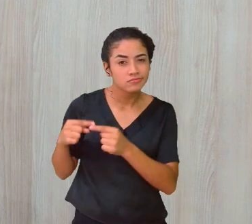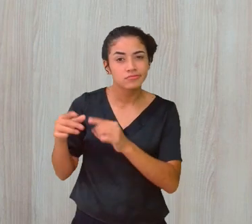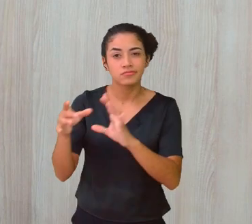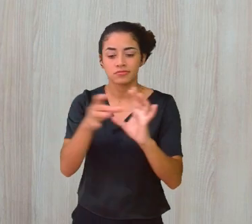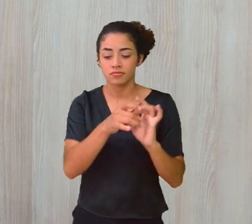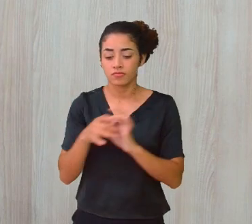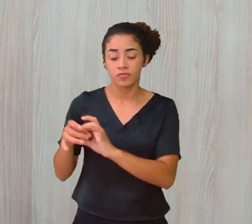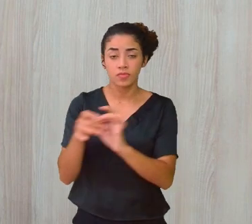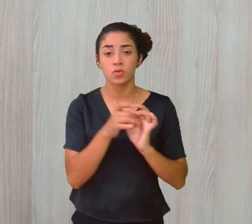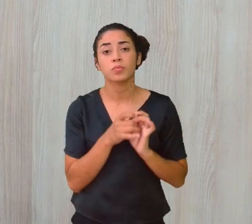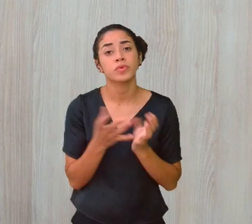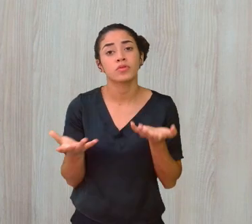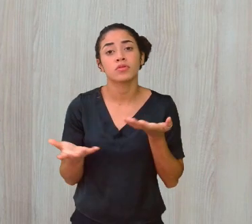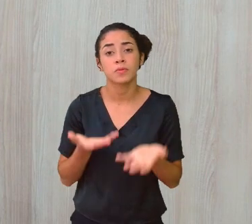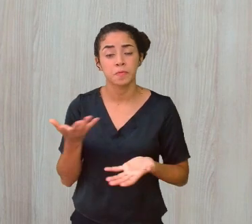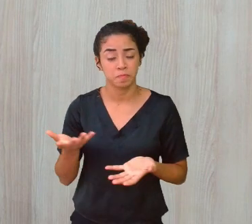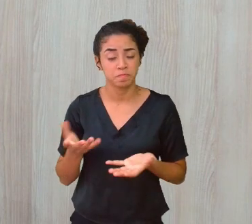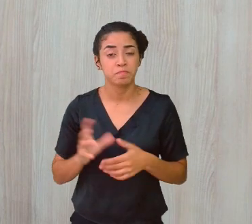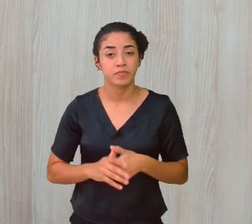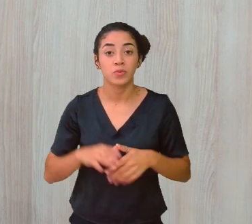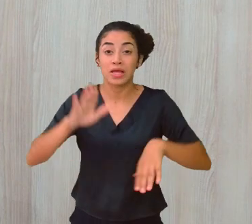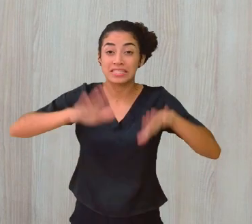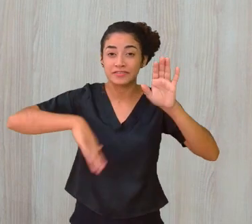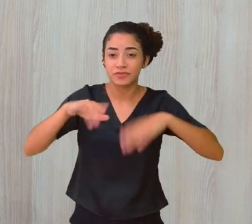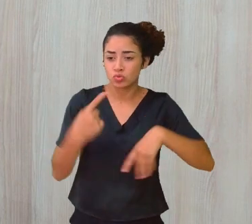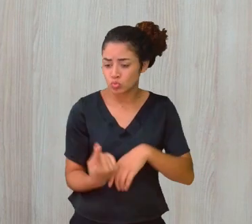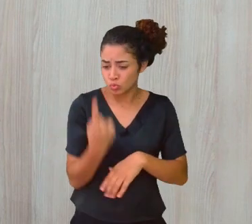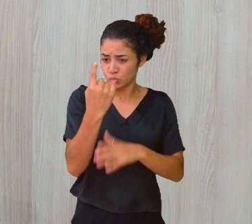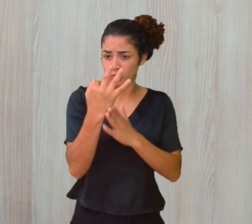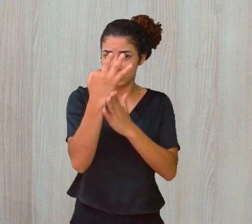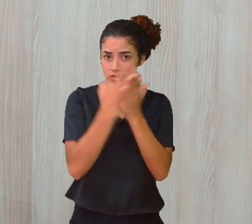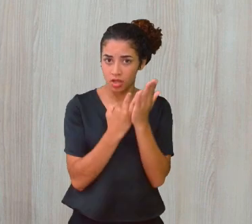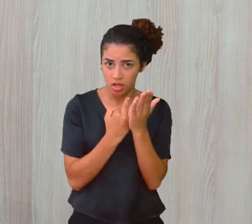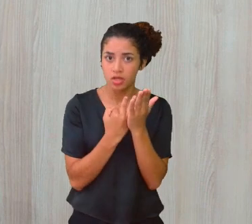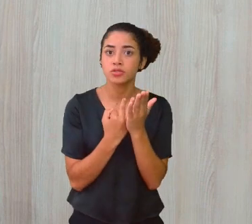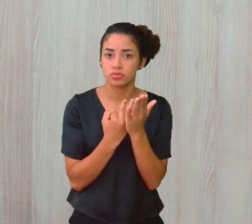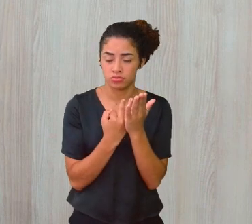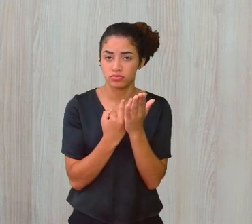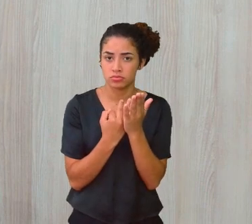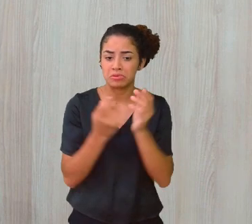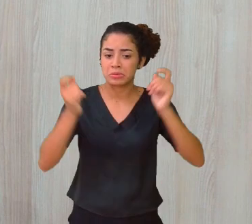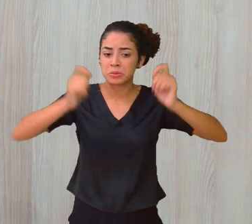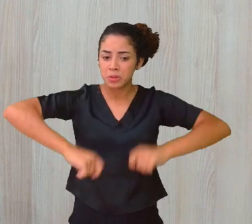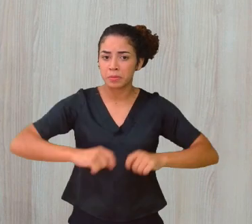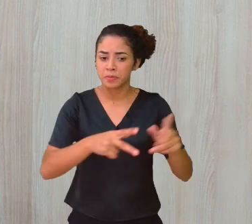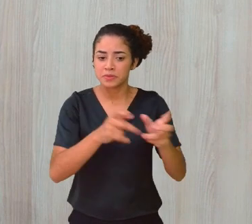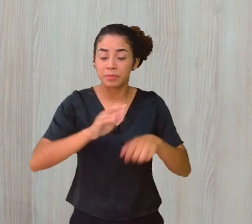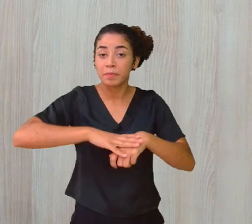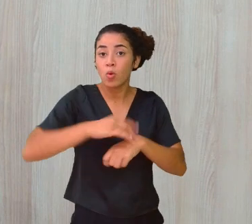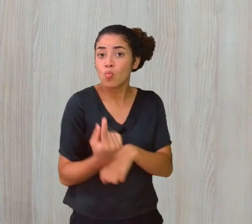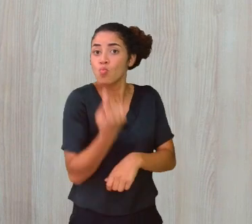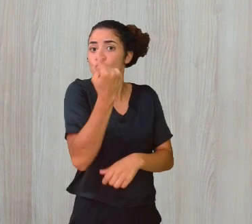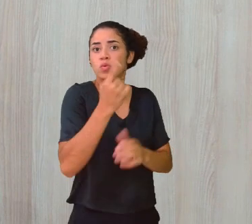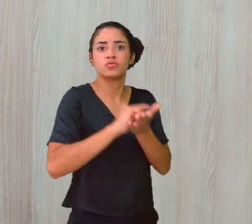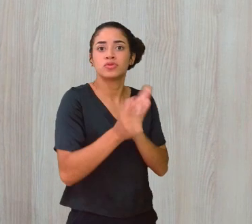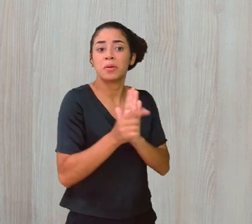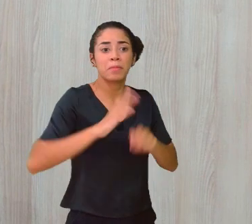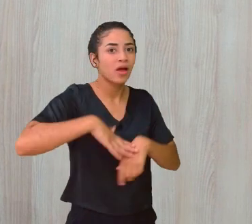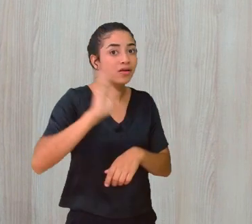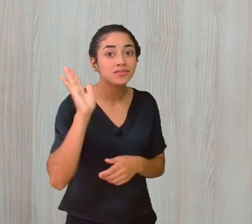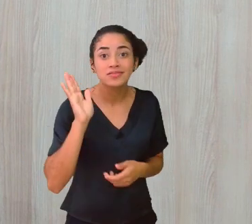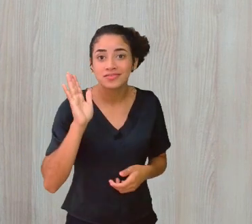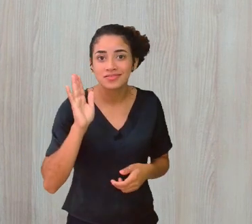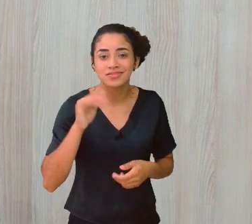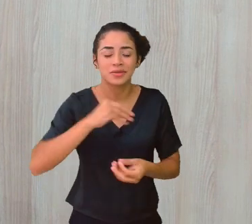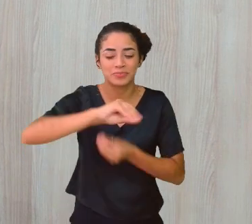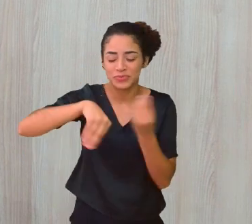cruzam o tempo todo. Então, às vezes, em um único texto é possível reconhecer mais de um gênero textual. E é assim que tem que ser também, porque é a mistura que